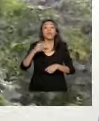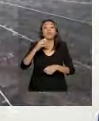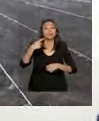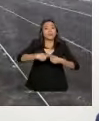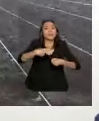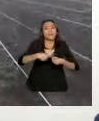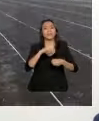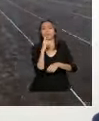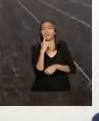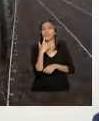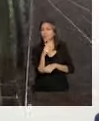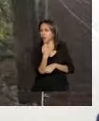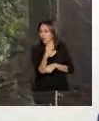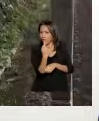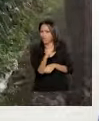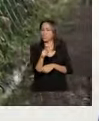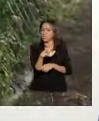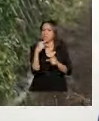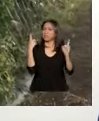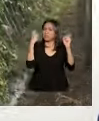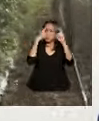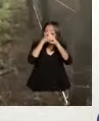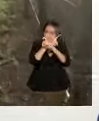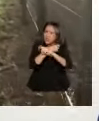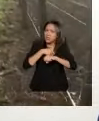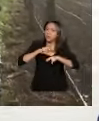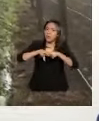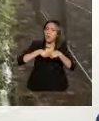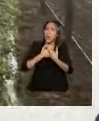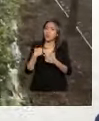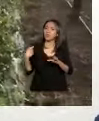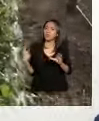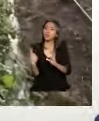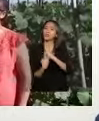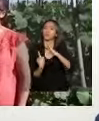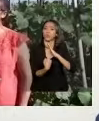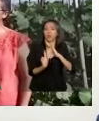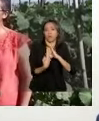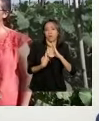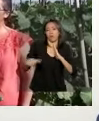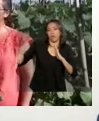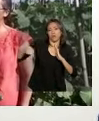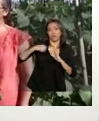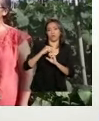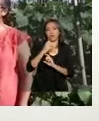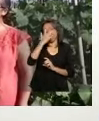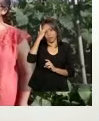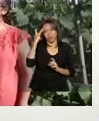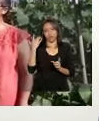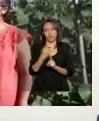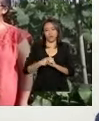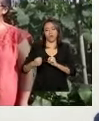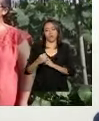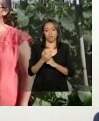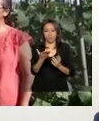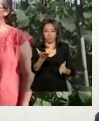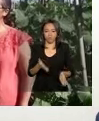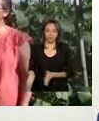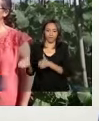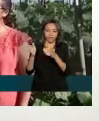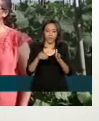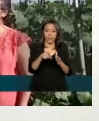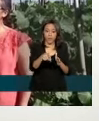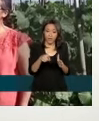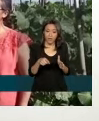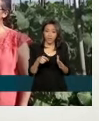é pequeno ou médio produtor rural, este assunto te interessa, inclusive essa matéria. Para socorrer justamente os pequenos